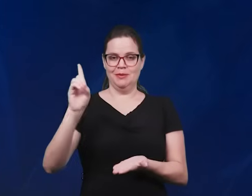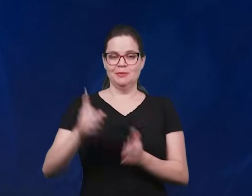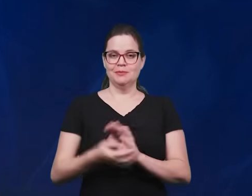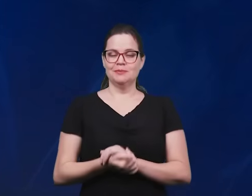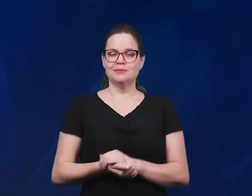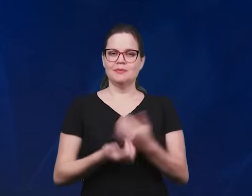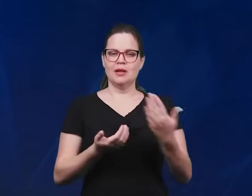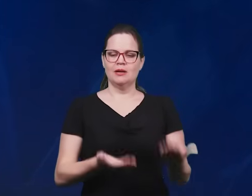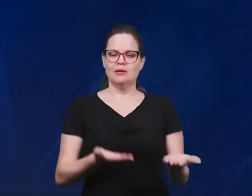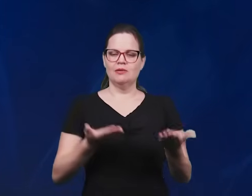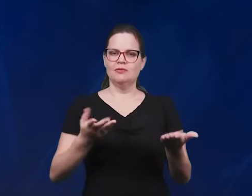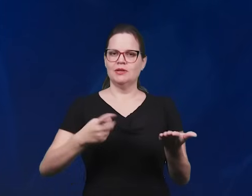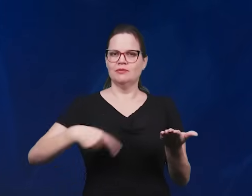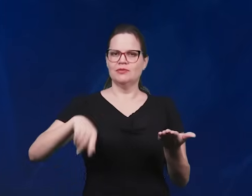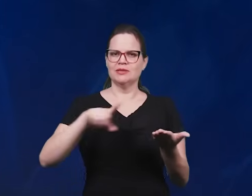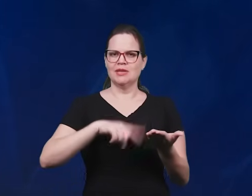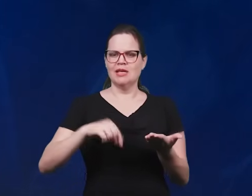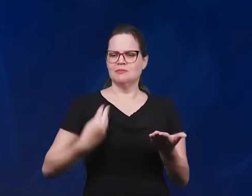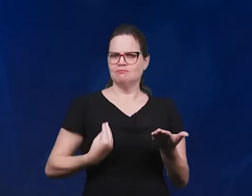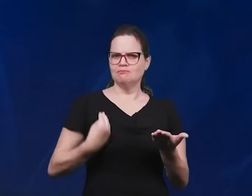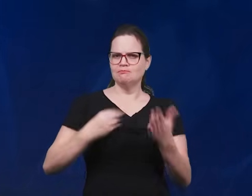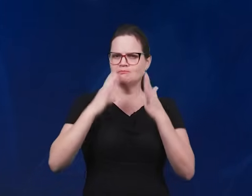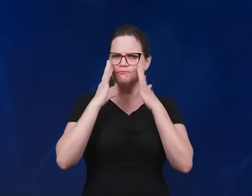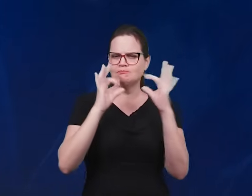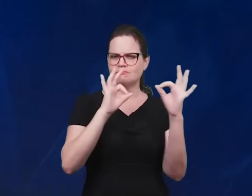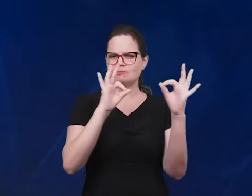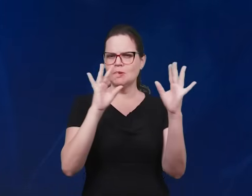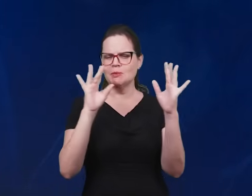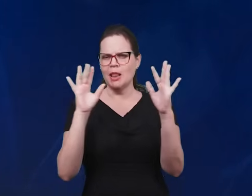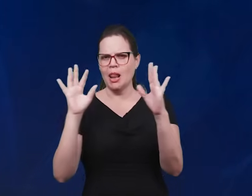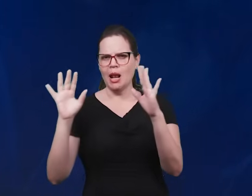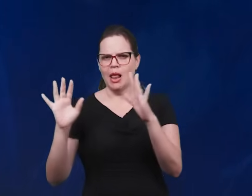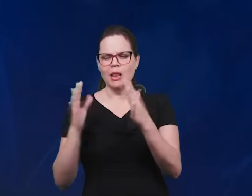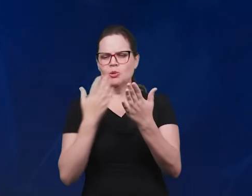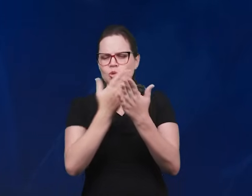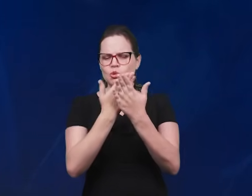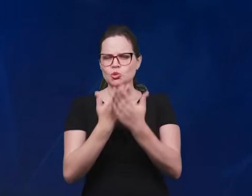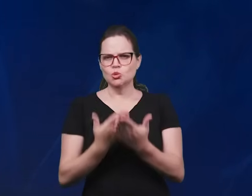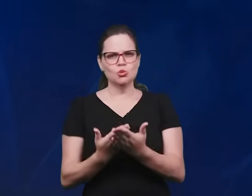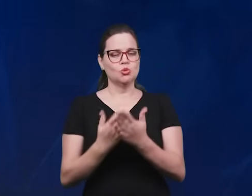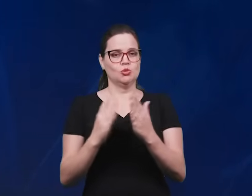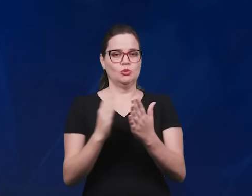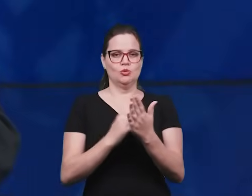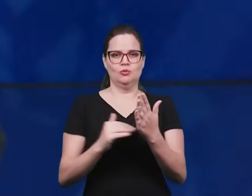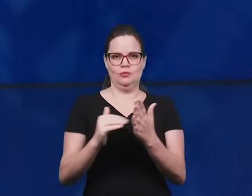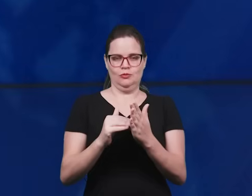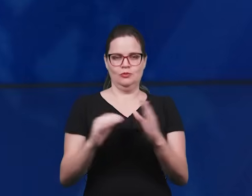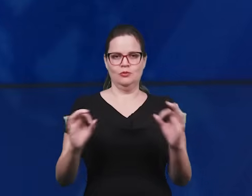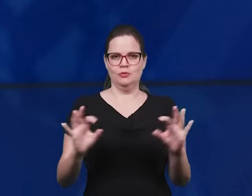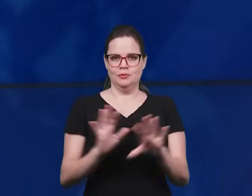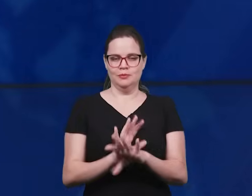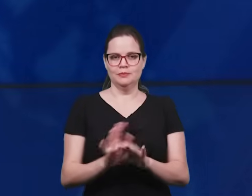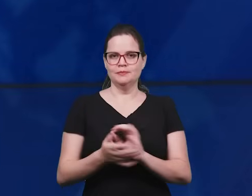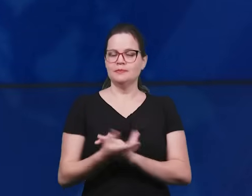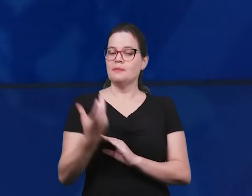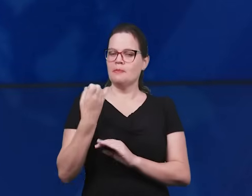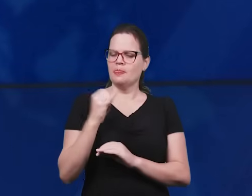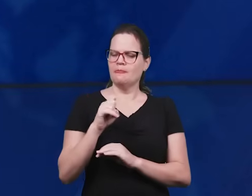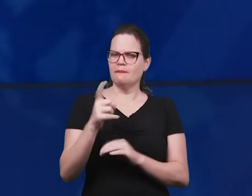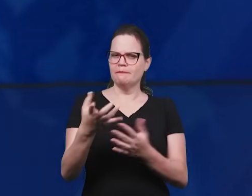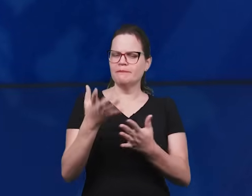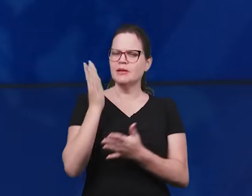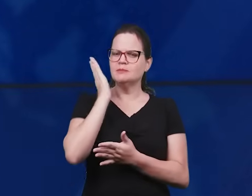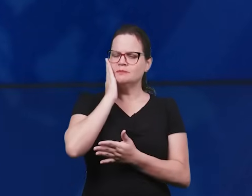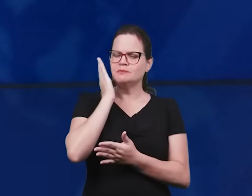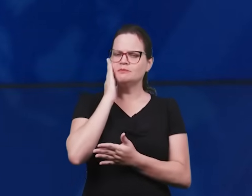convidá-lo ou convidá-la a participar conosco e acompanhar aqui este estudo até o final. E caso se interesse em